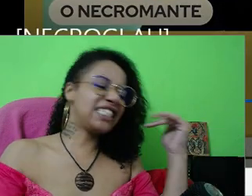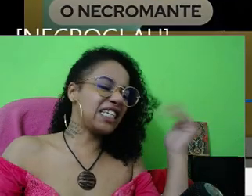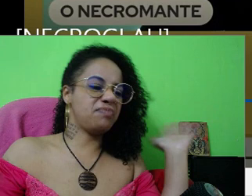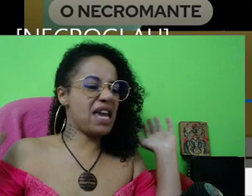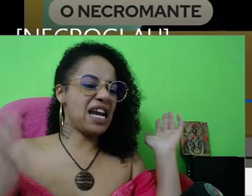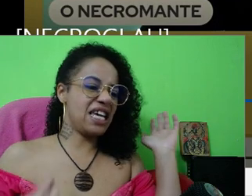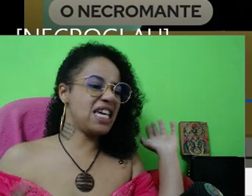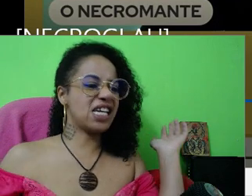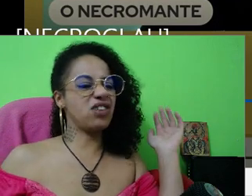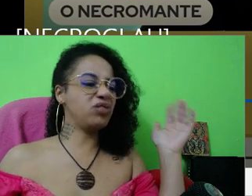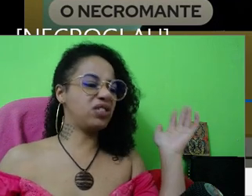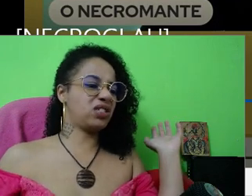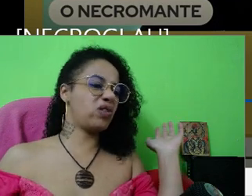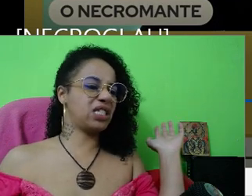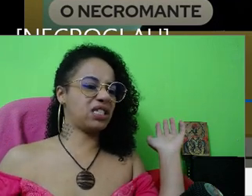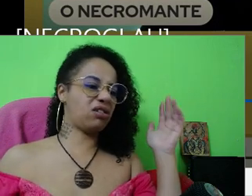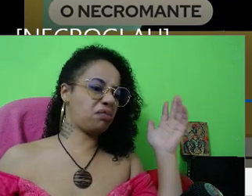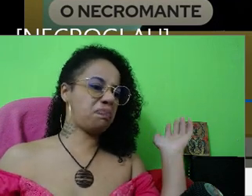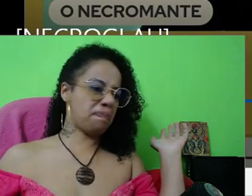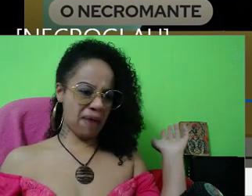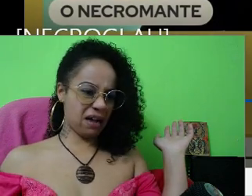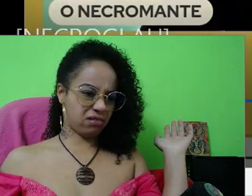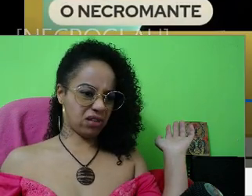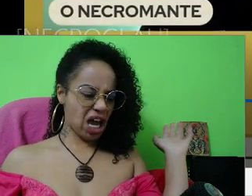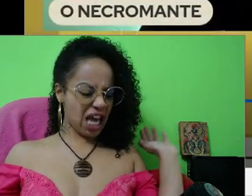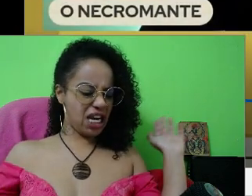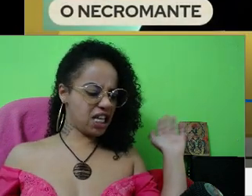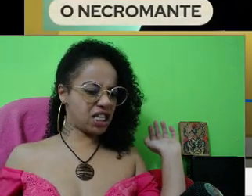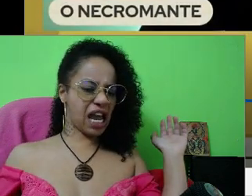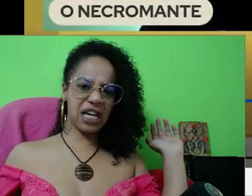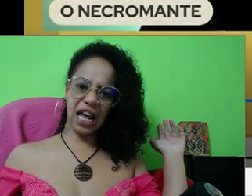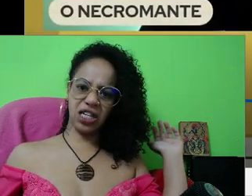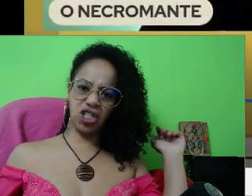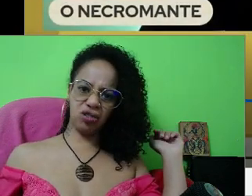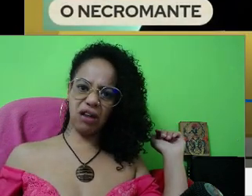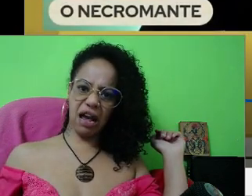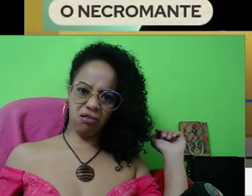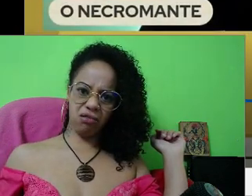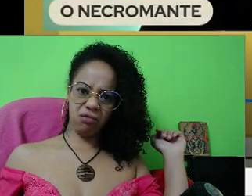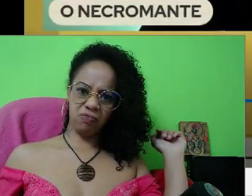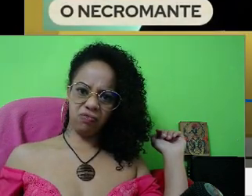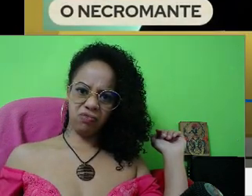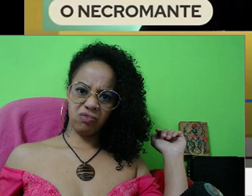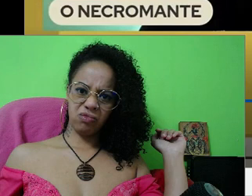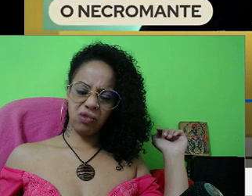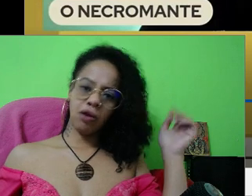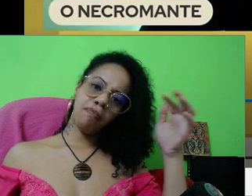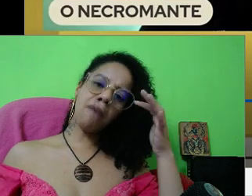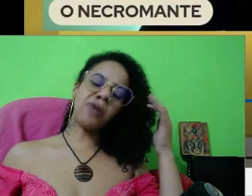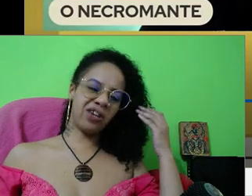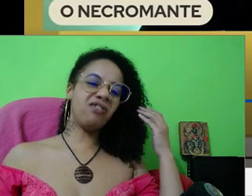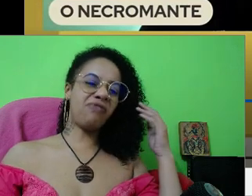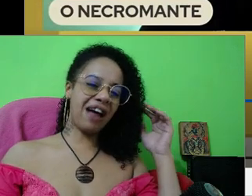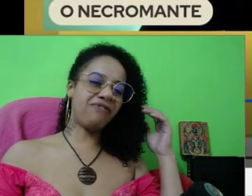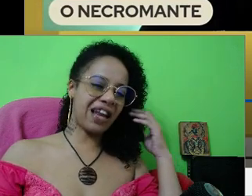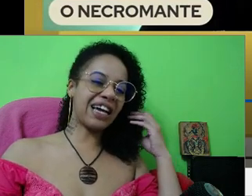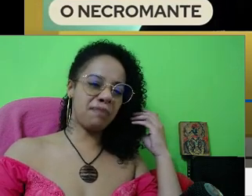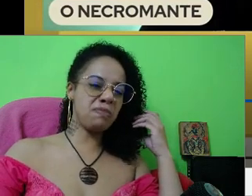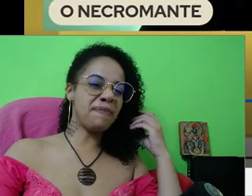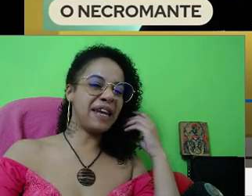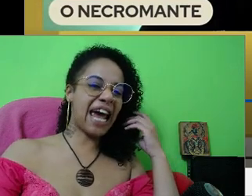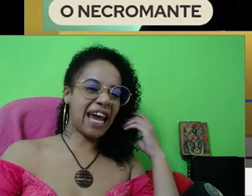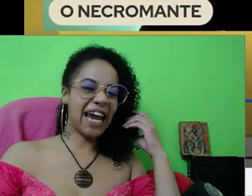Essas mina aí que usa as coisas nem tem nada disso né Mas um pouquinho